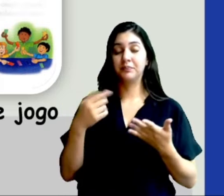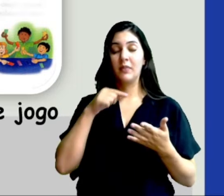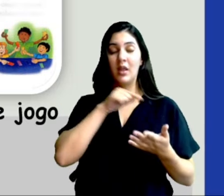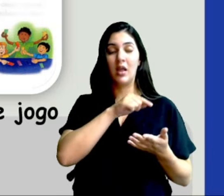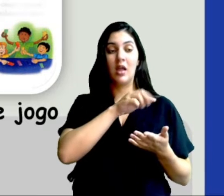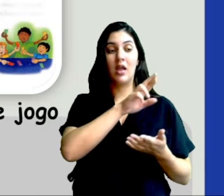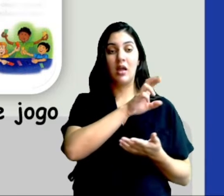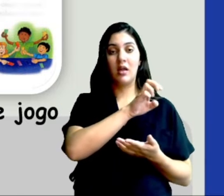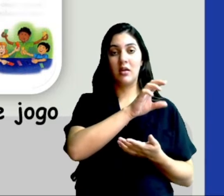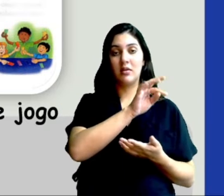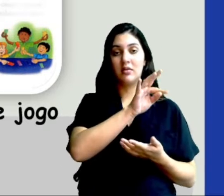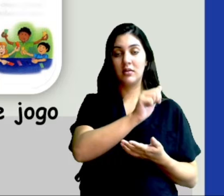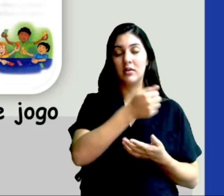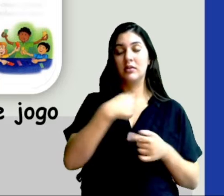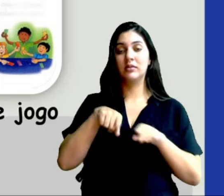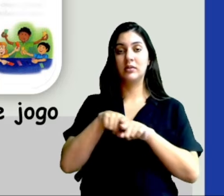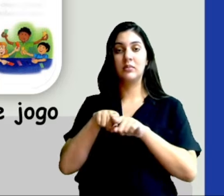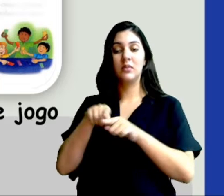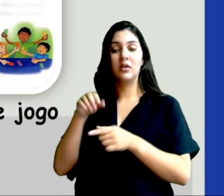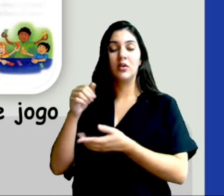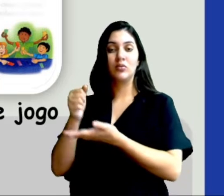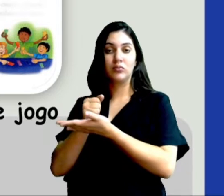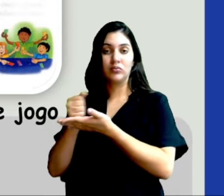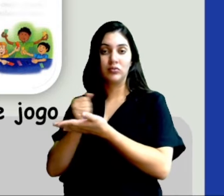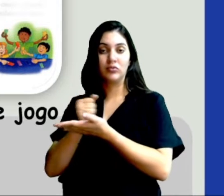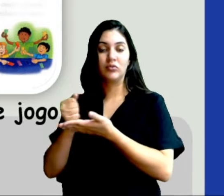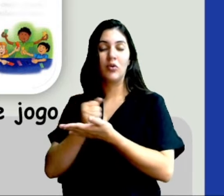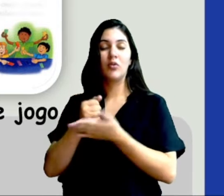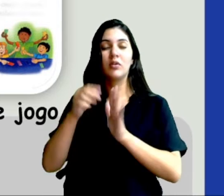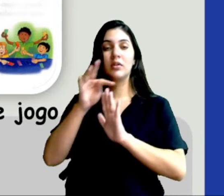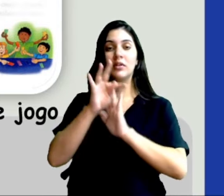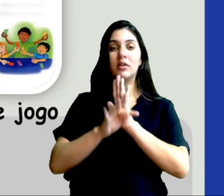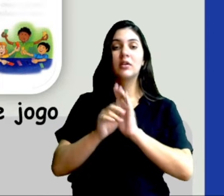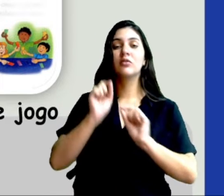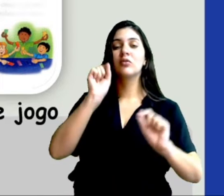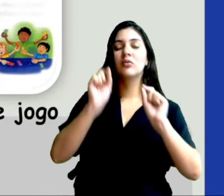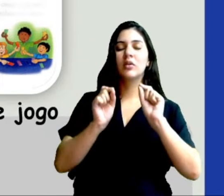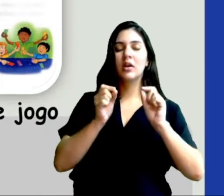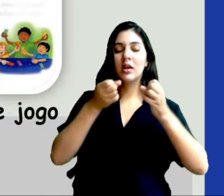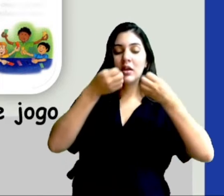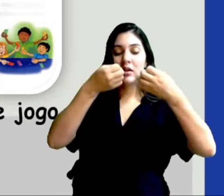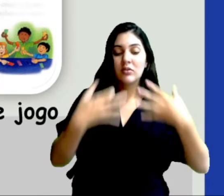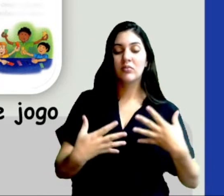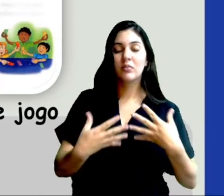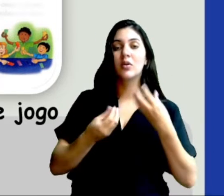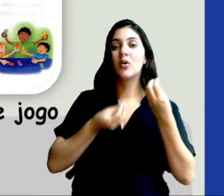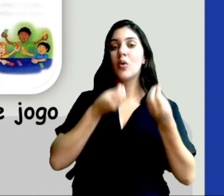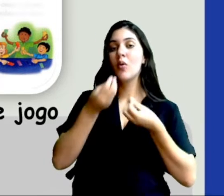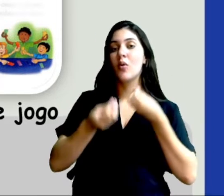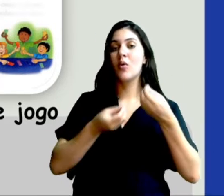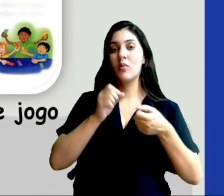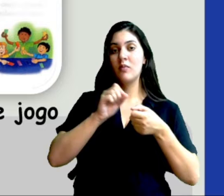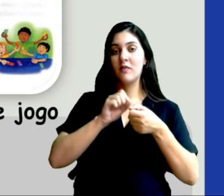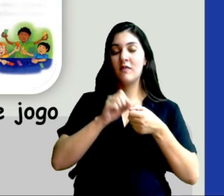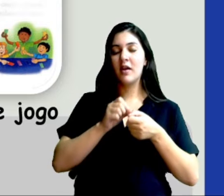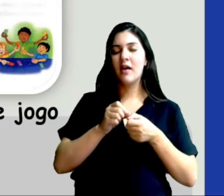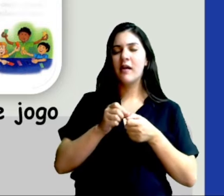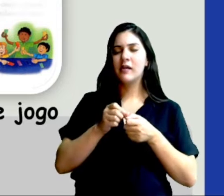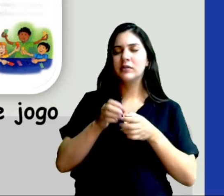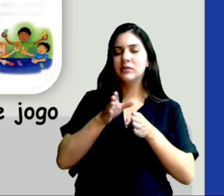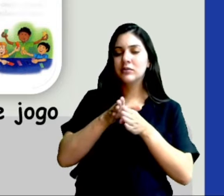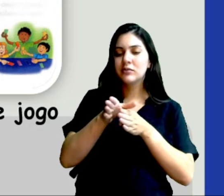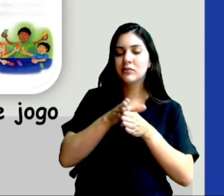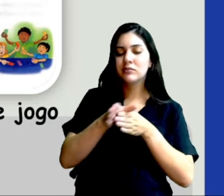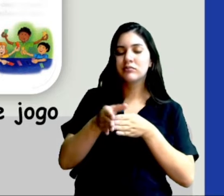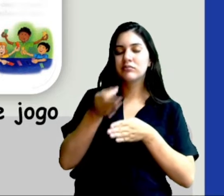como um jogo, eles são textos injuntivos, né? Que eles explicam como faz, eles dão